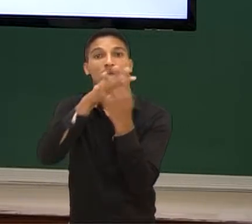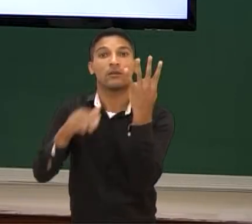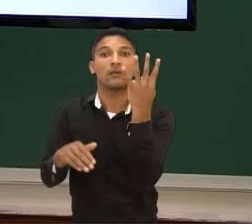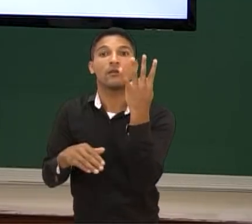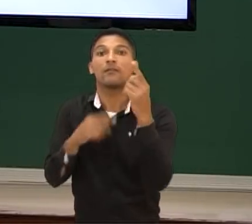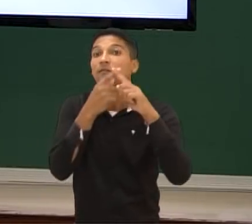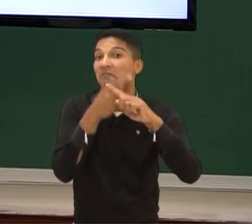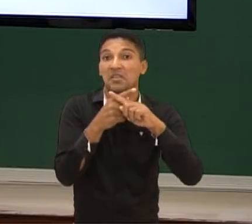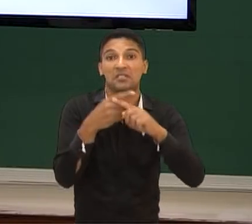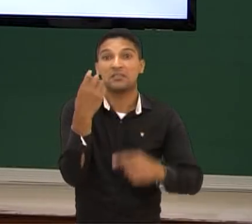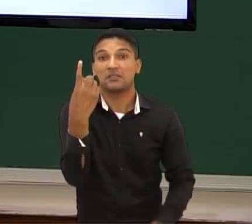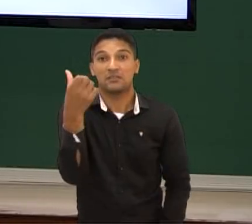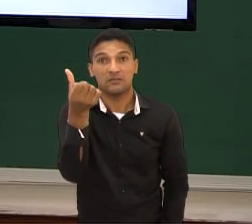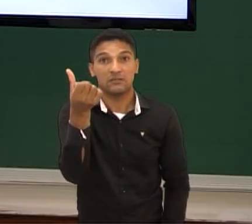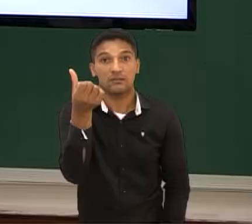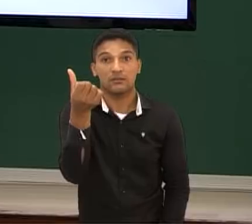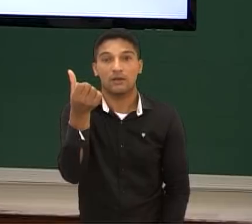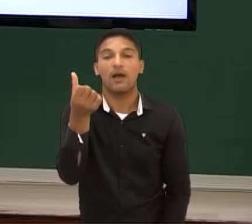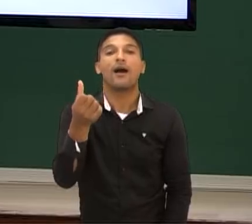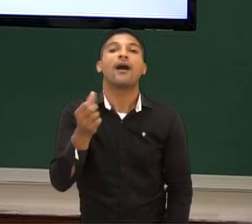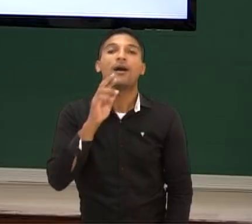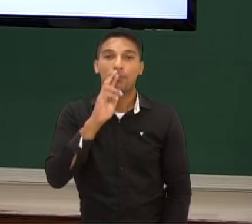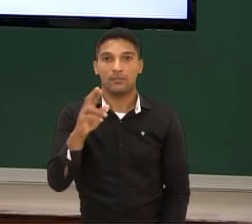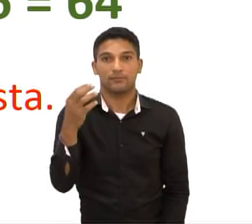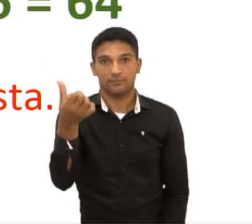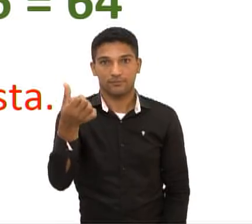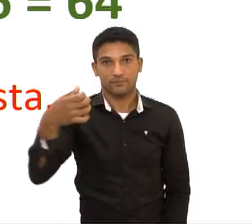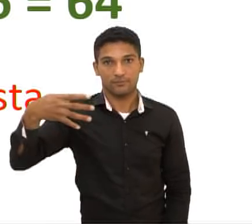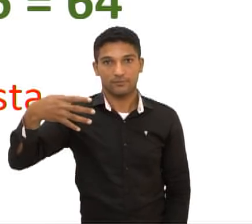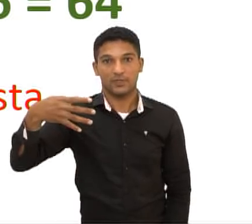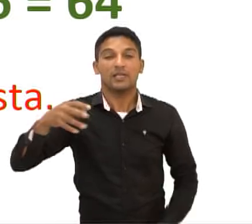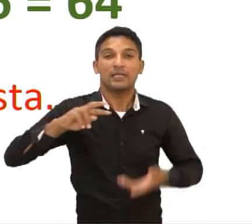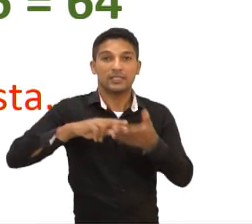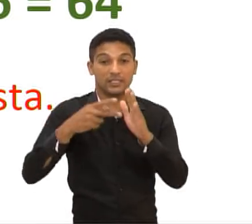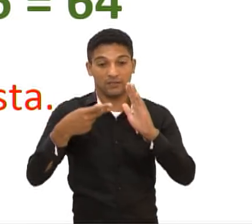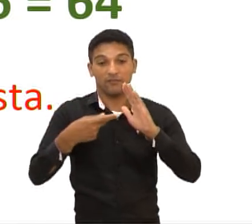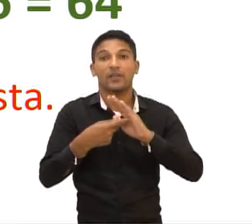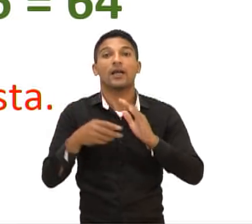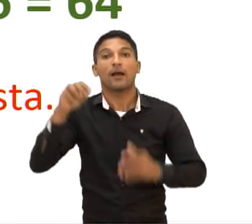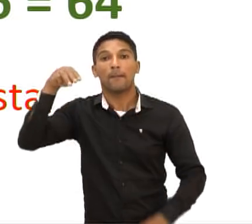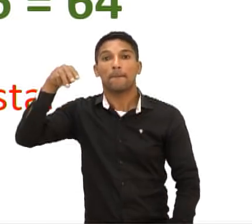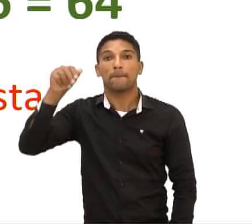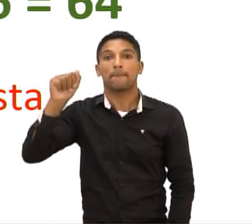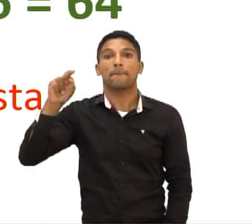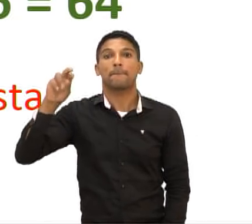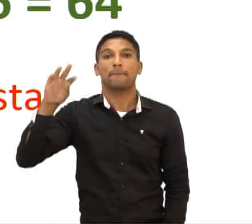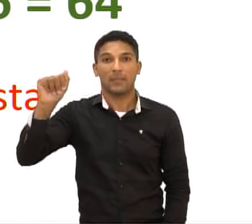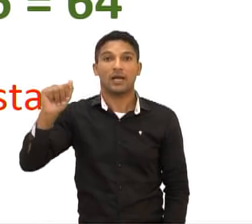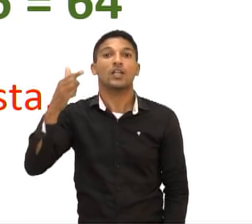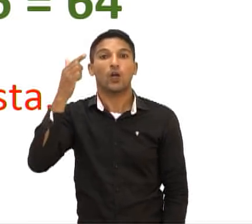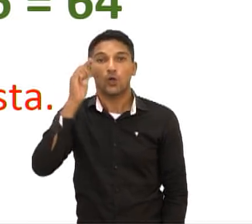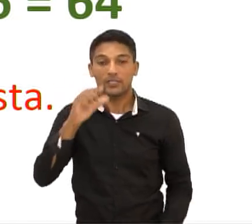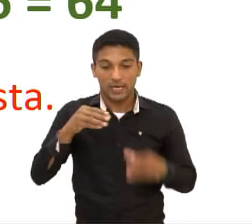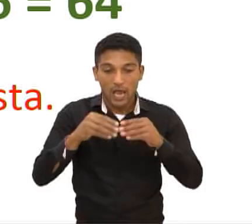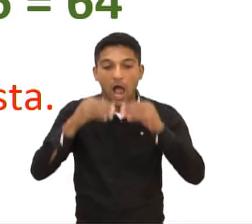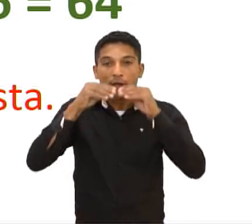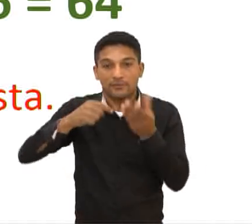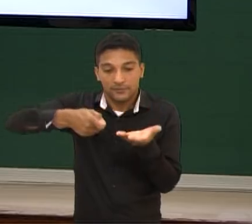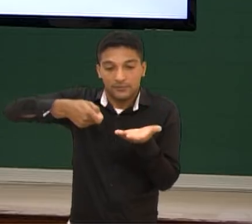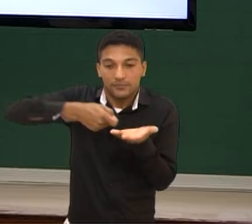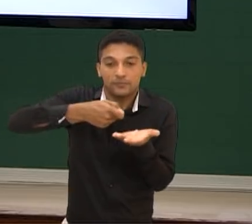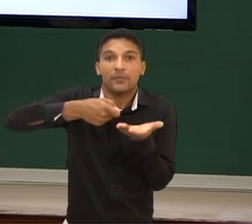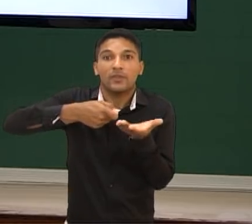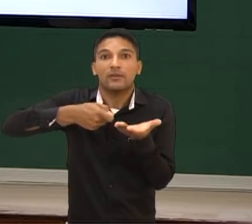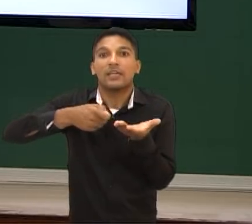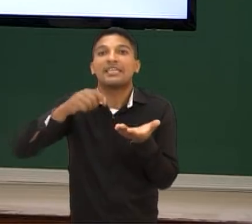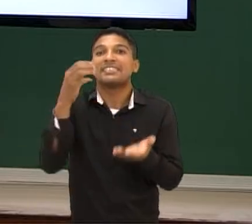16, que eu encontrei quantos? 64. Então, Marta vai montar 64 sanduíches para a festa,